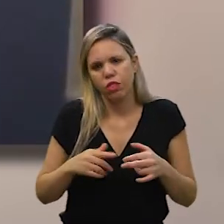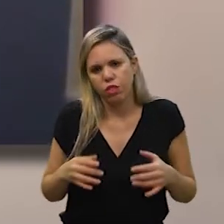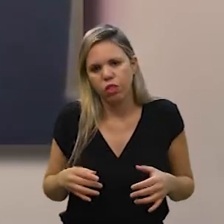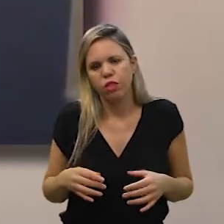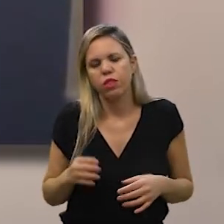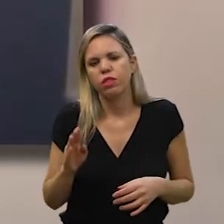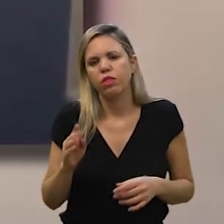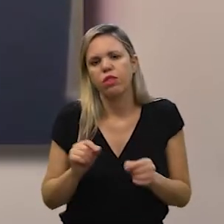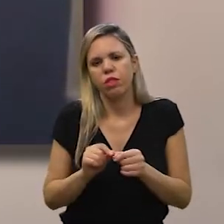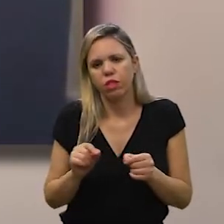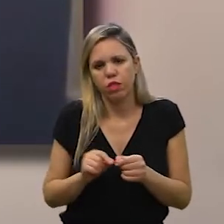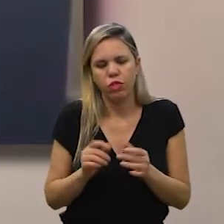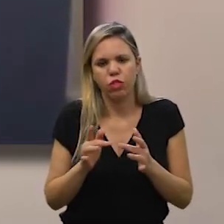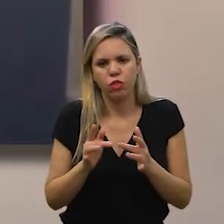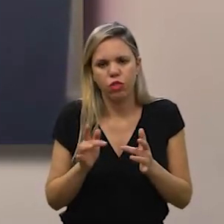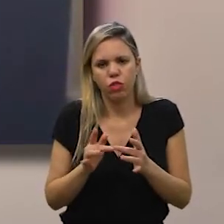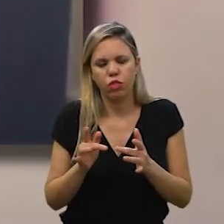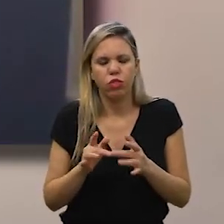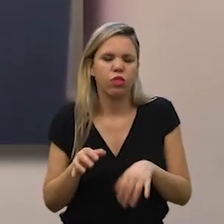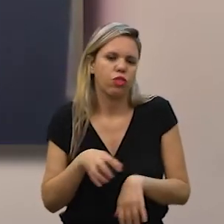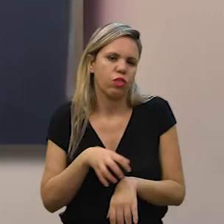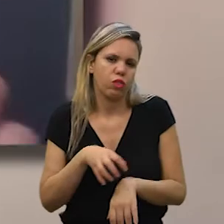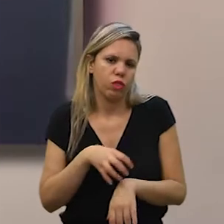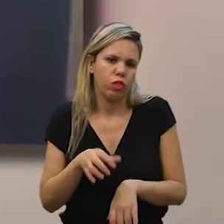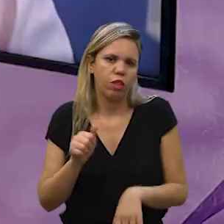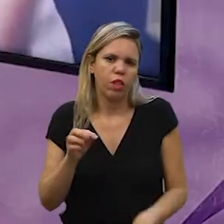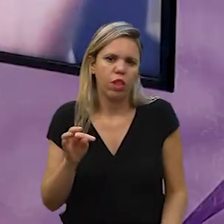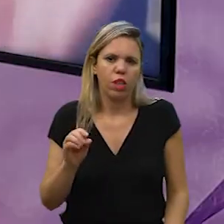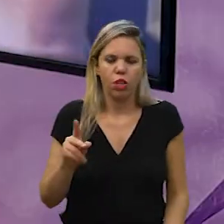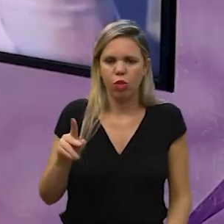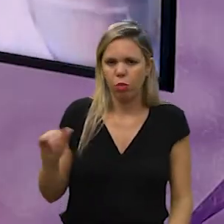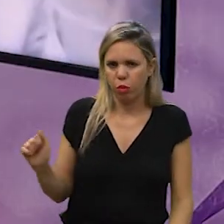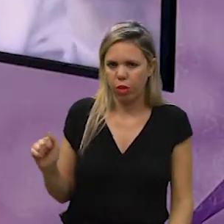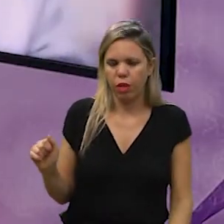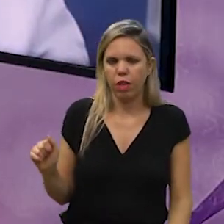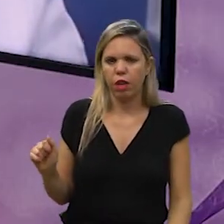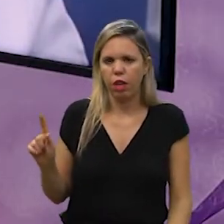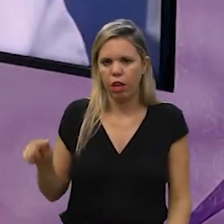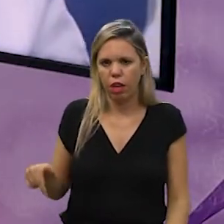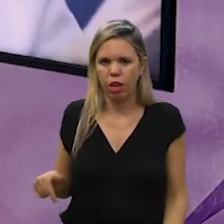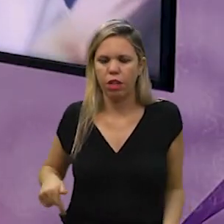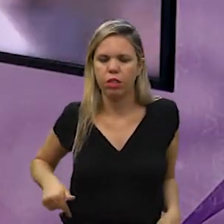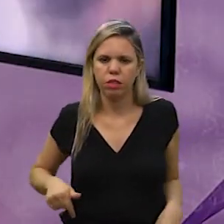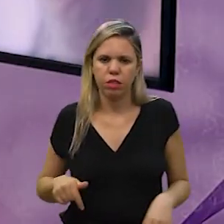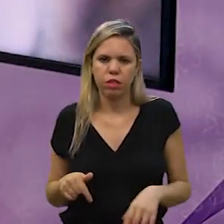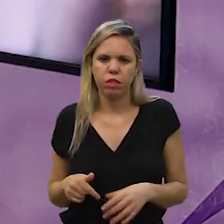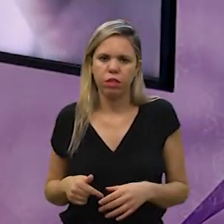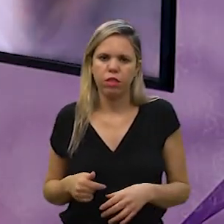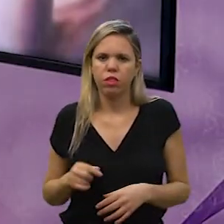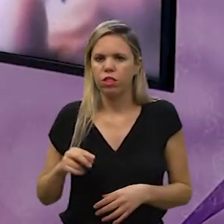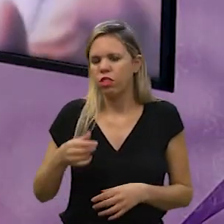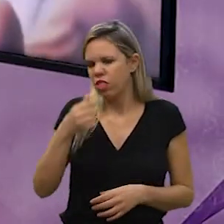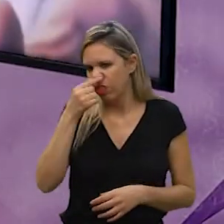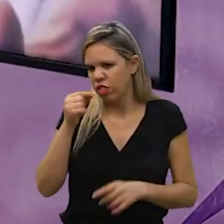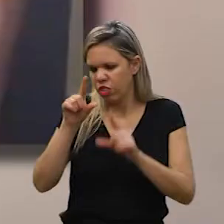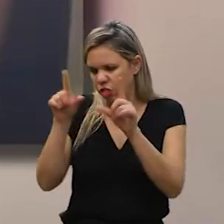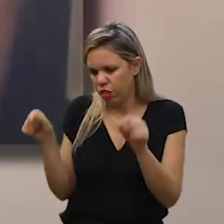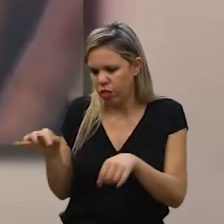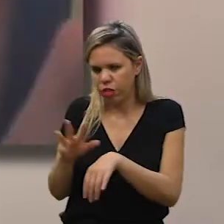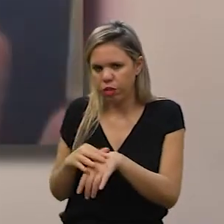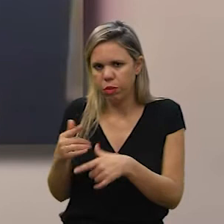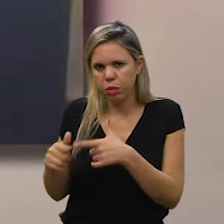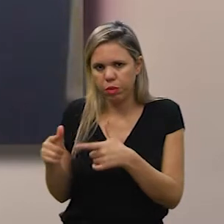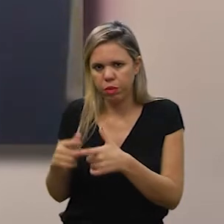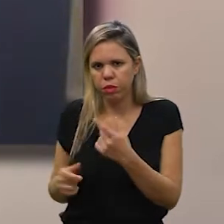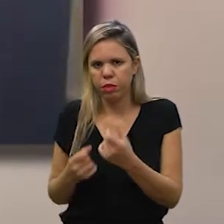que é a dermatite de contato, não é a dermatite atópica. Lembrando, a dermatite atópica é aquela que vem com rinite, asma